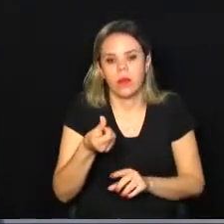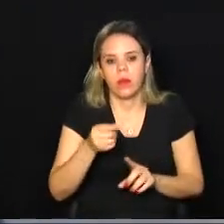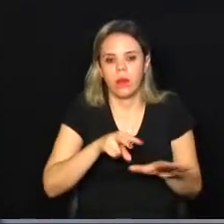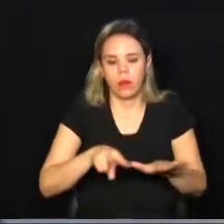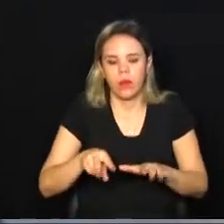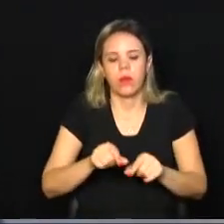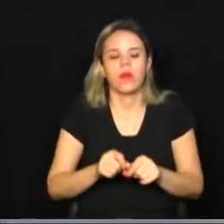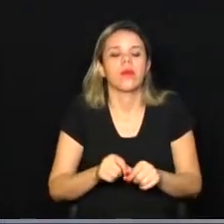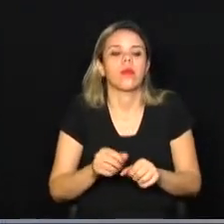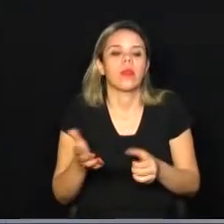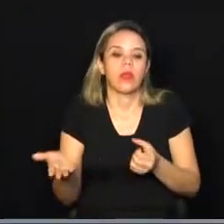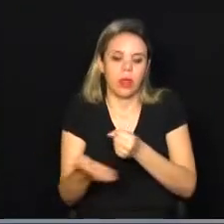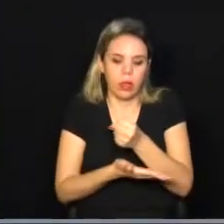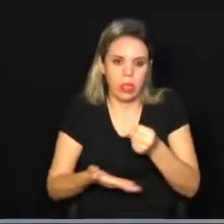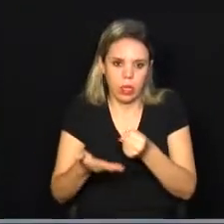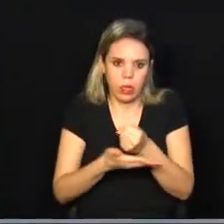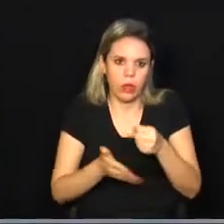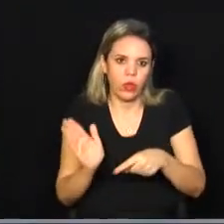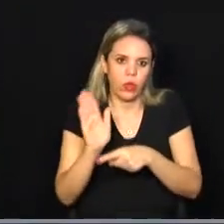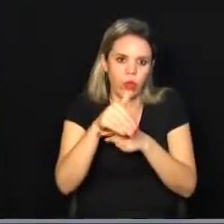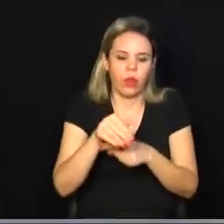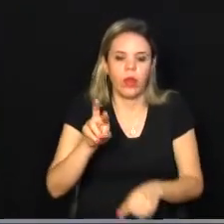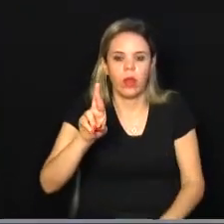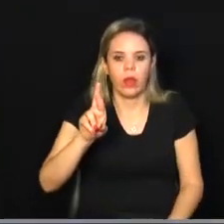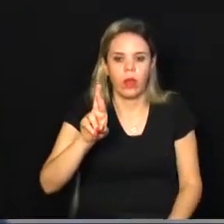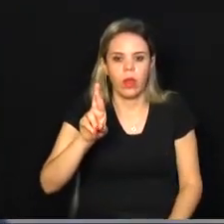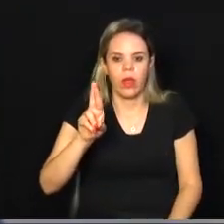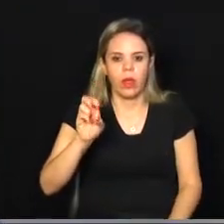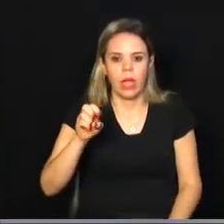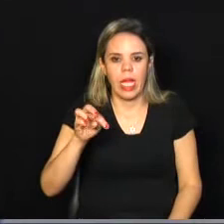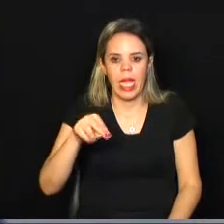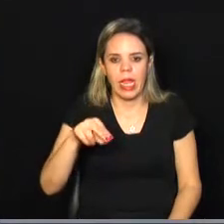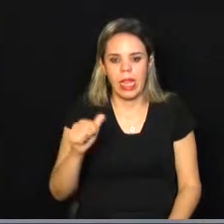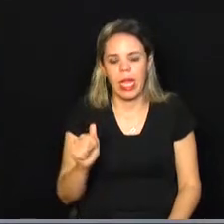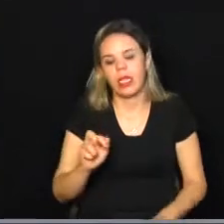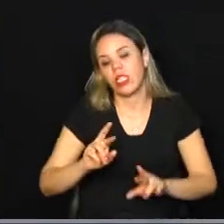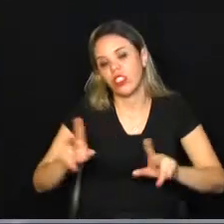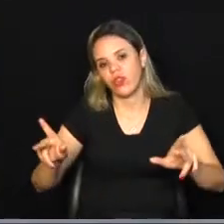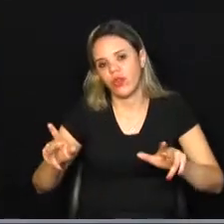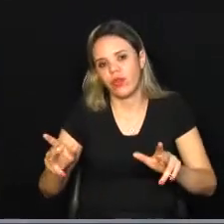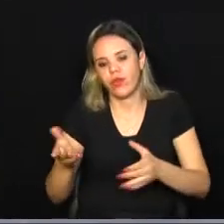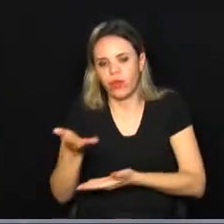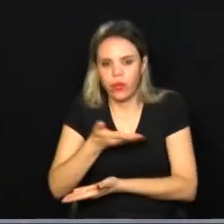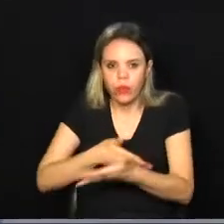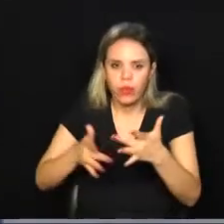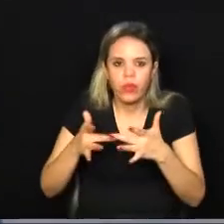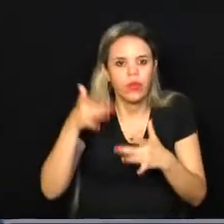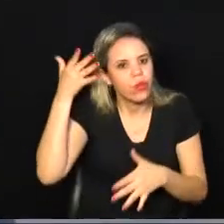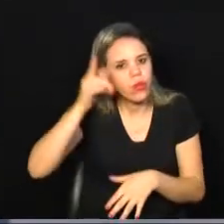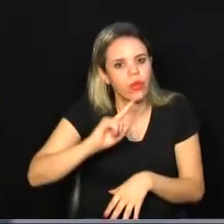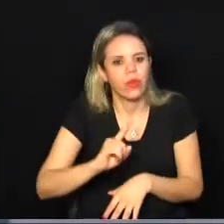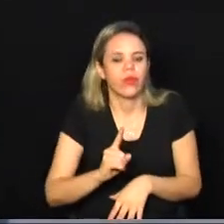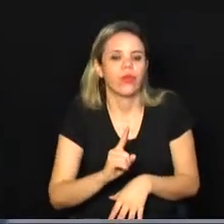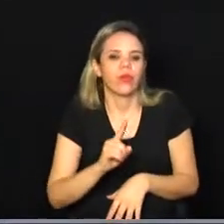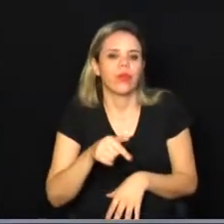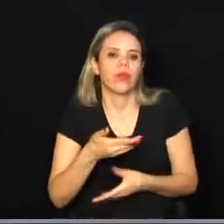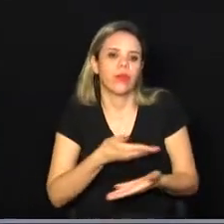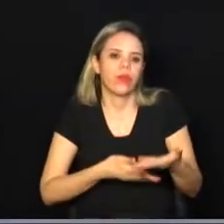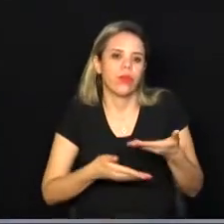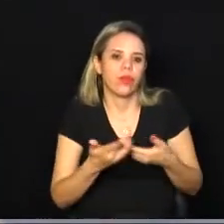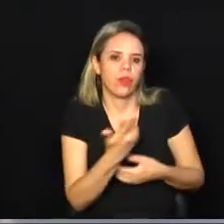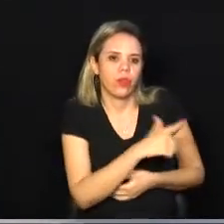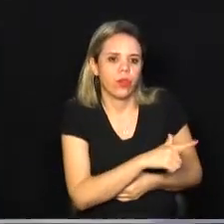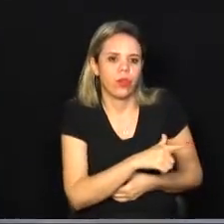vôlei Renata, a relação é um pouco diferente. Não é tanto uma relação de coaching, e sim uma relação